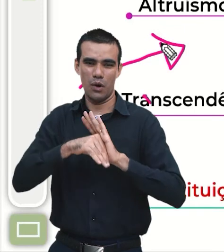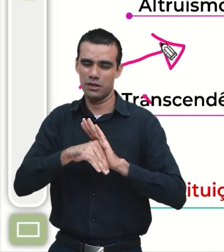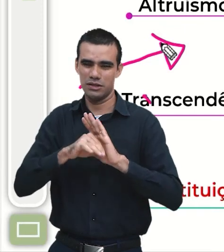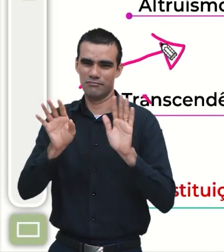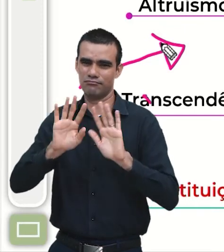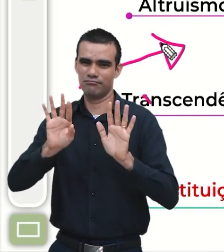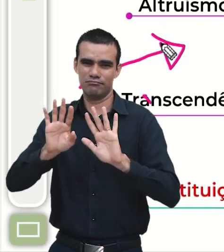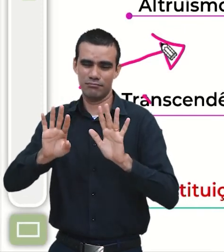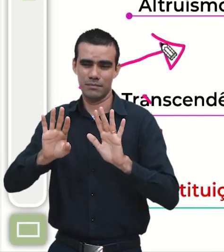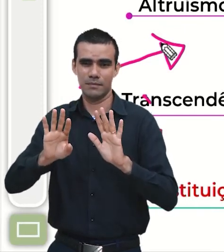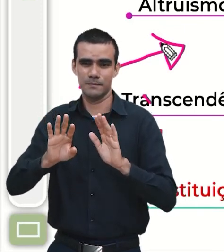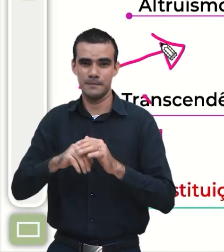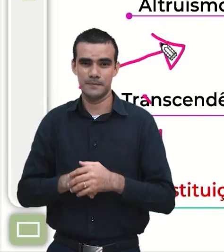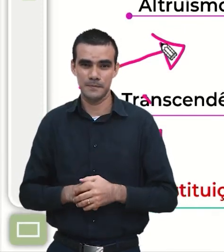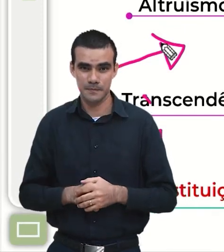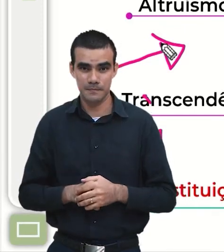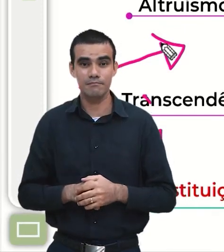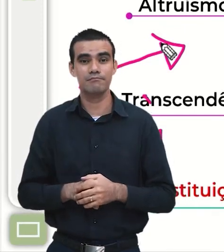esses conceitos,